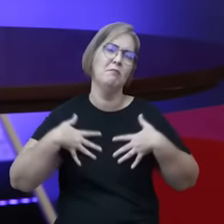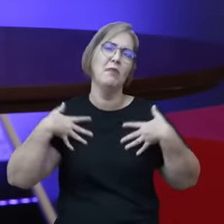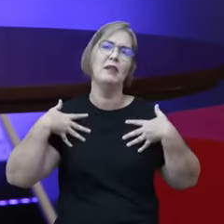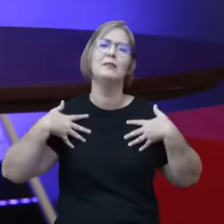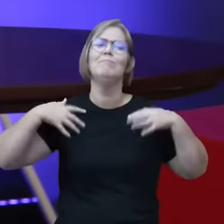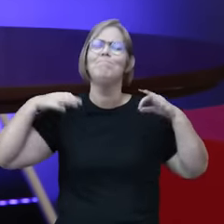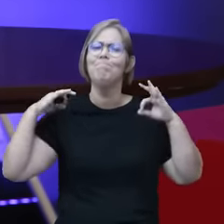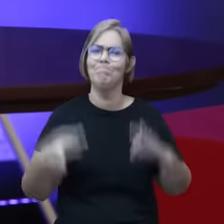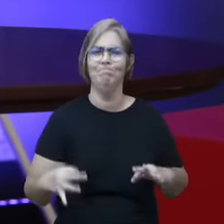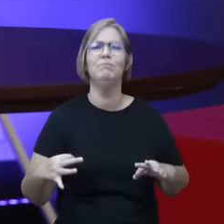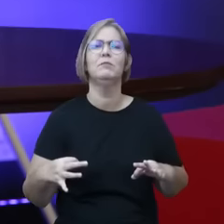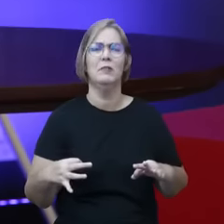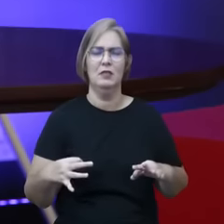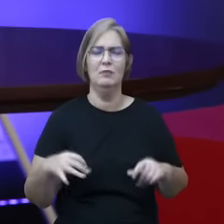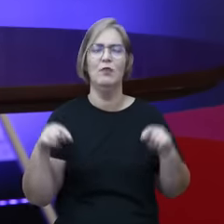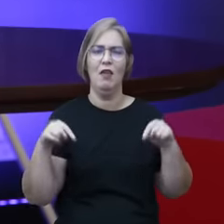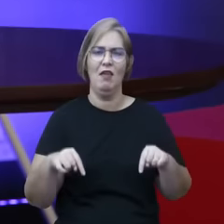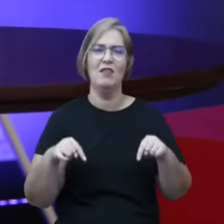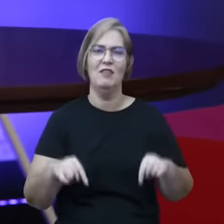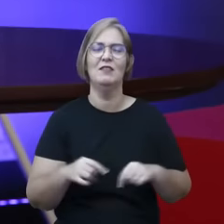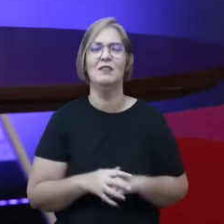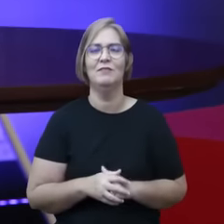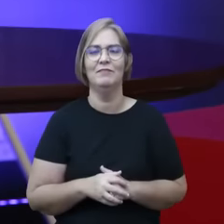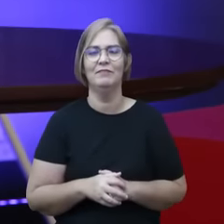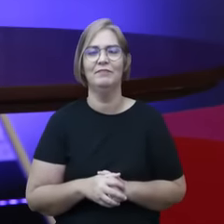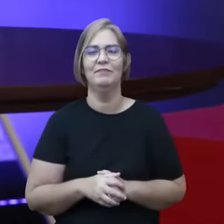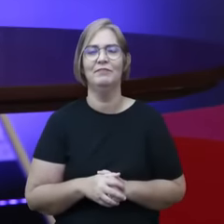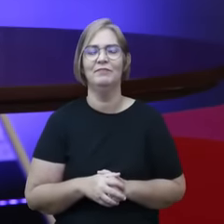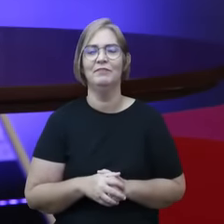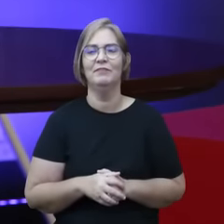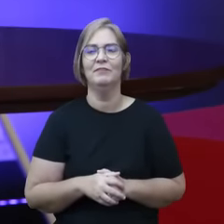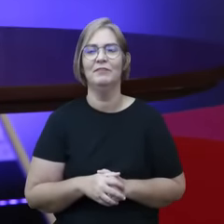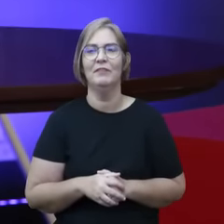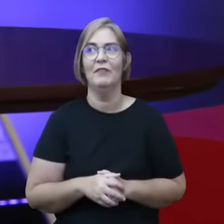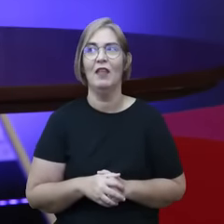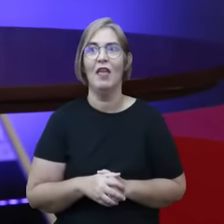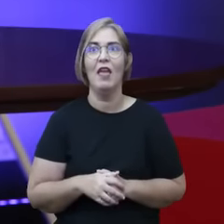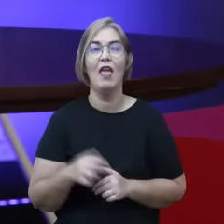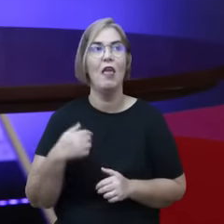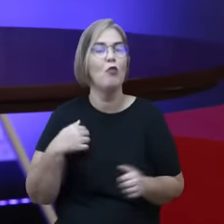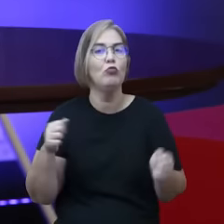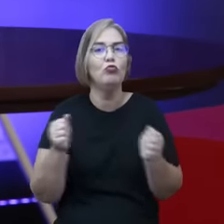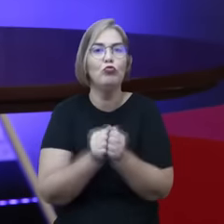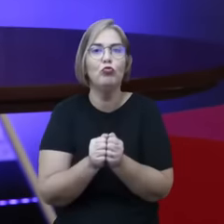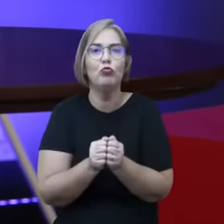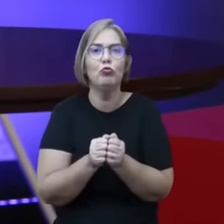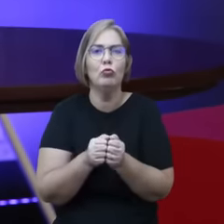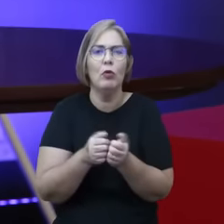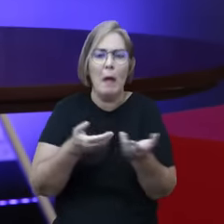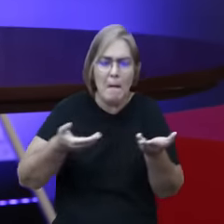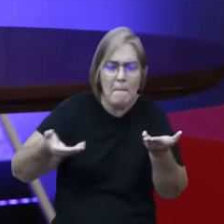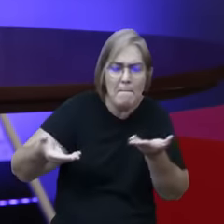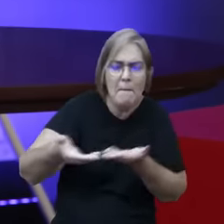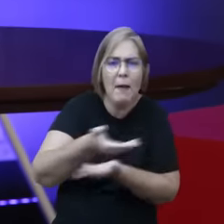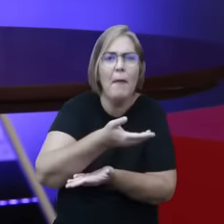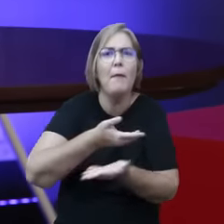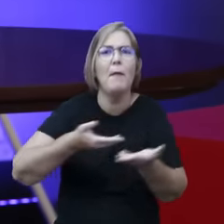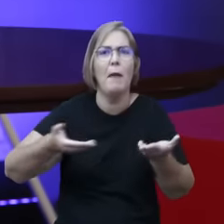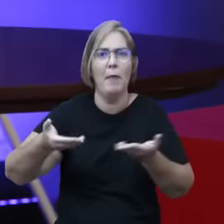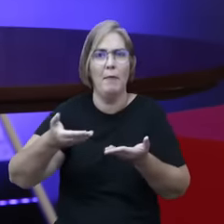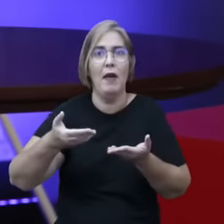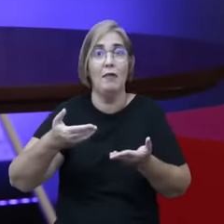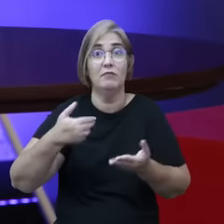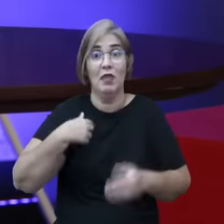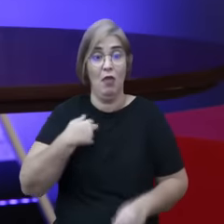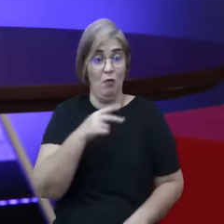é um imenso prazer eh eh estar compartilhando o conhecimento. Isso é uma tarefa do professor.